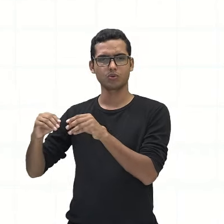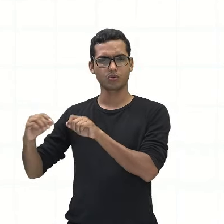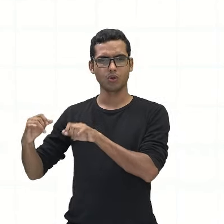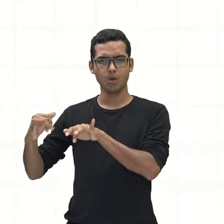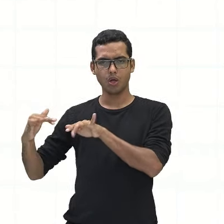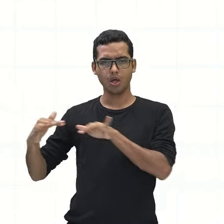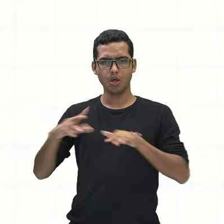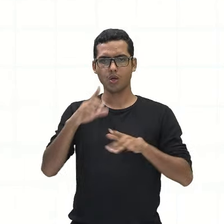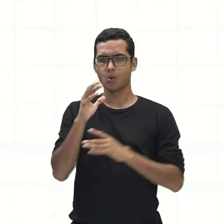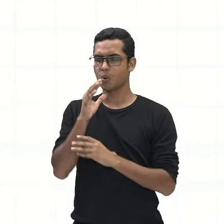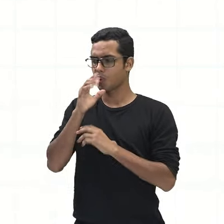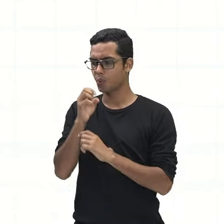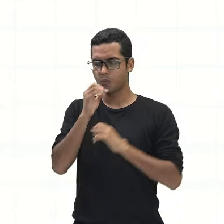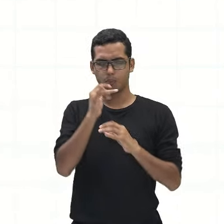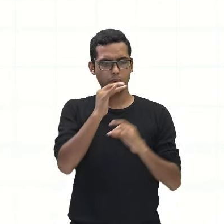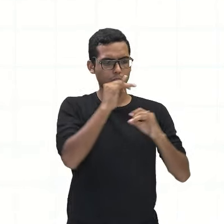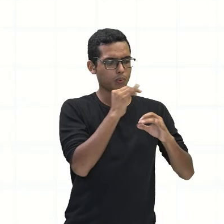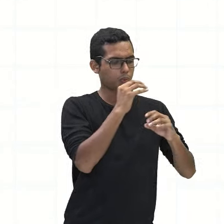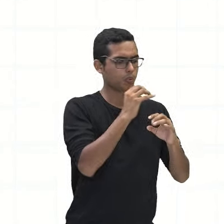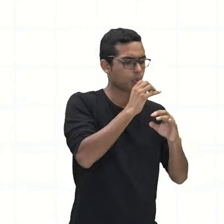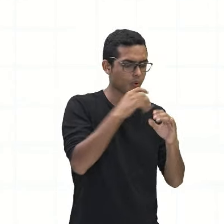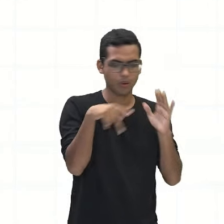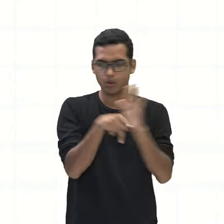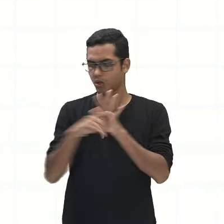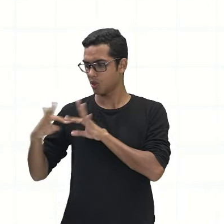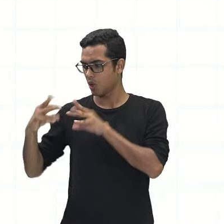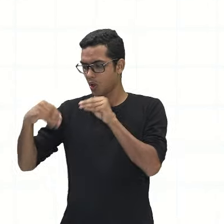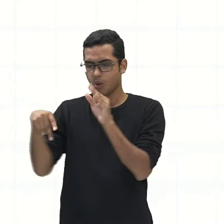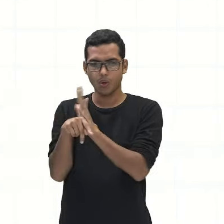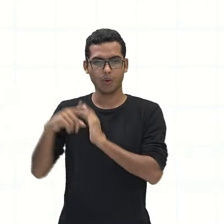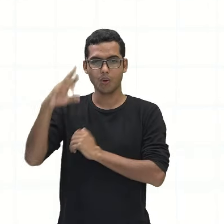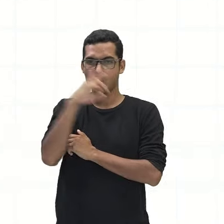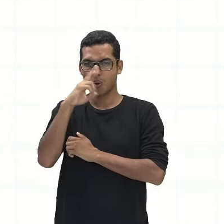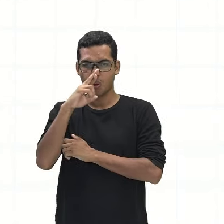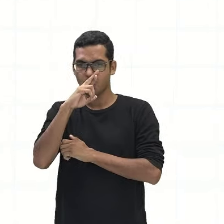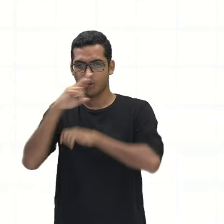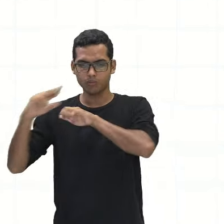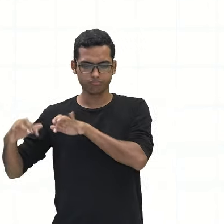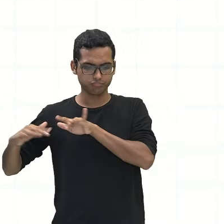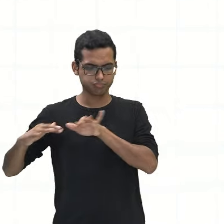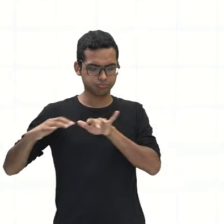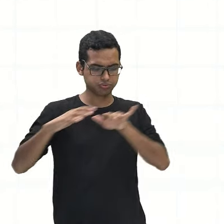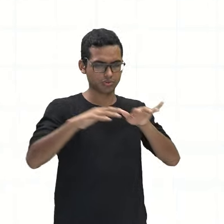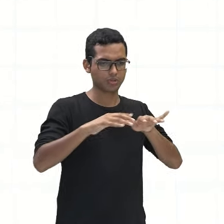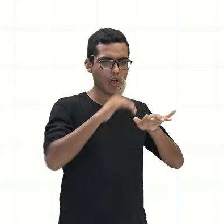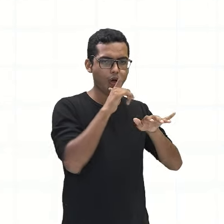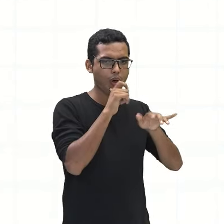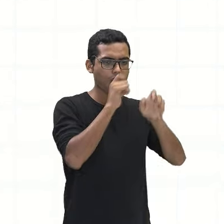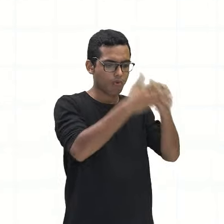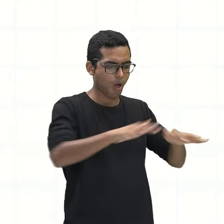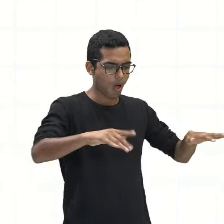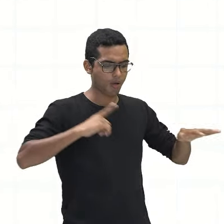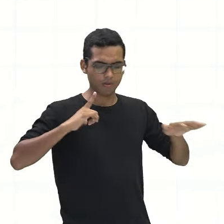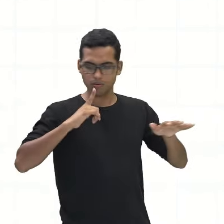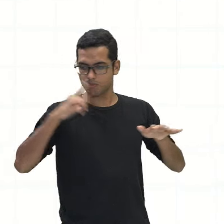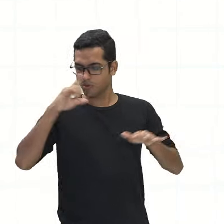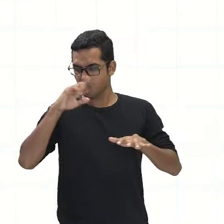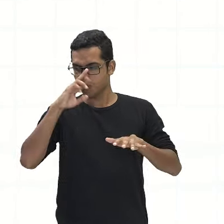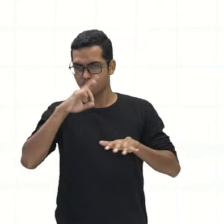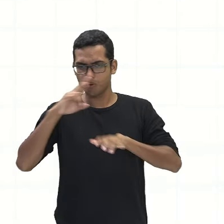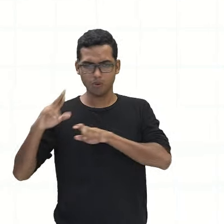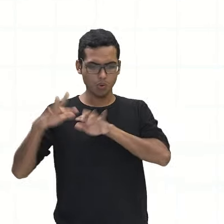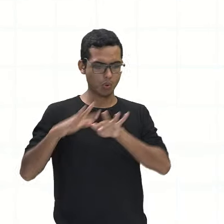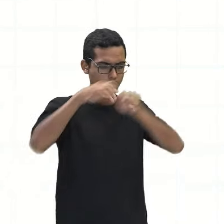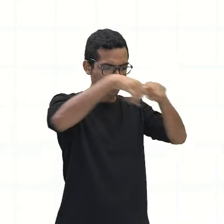com sua flauta, eles os atraiu para fora, onde morreram afogados. Aqui temos aqui uma